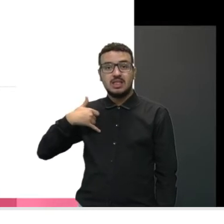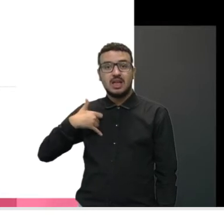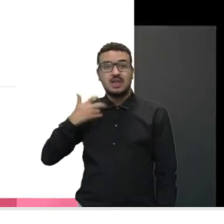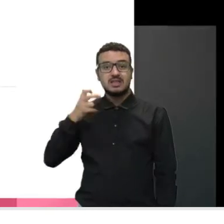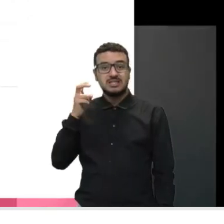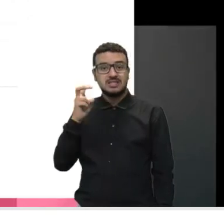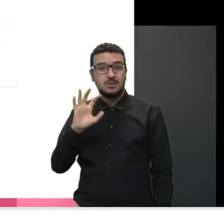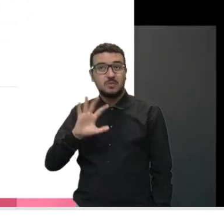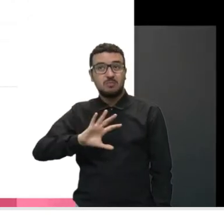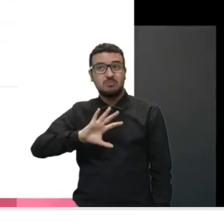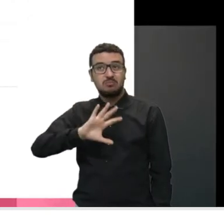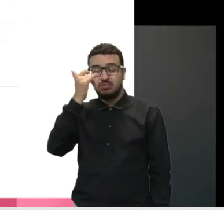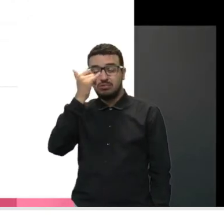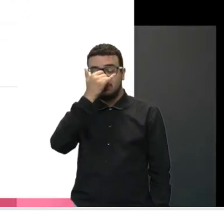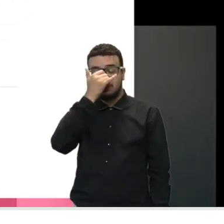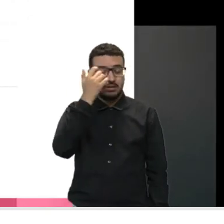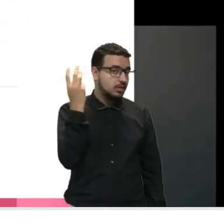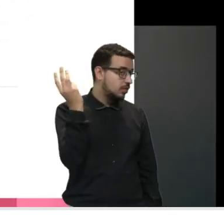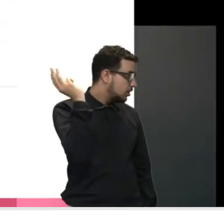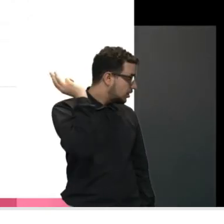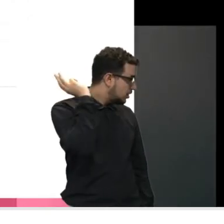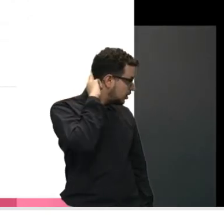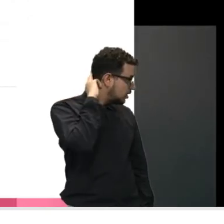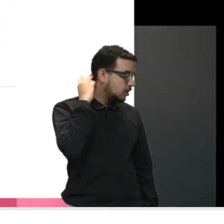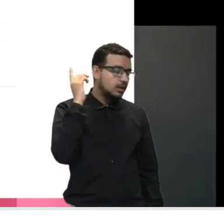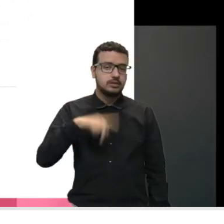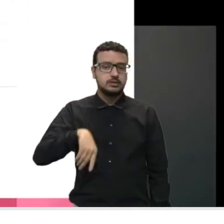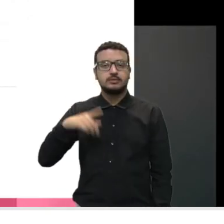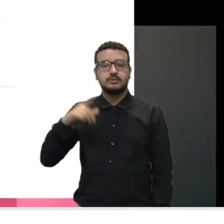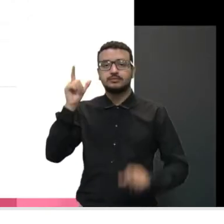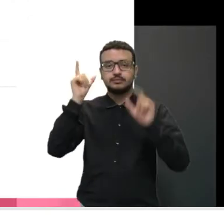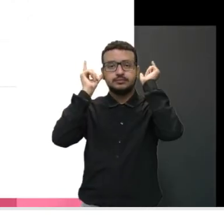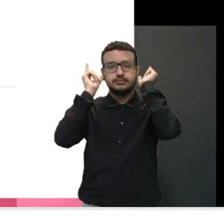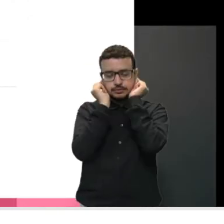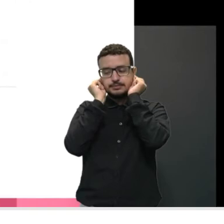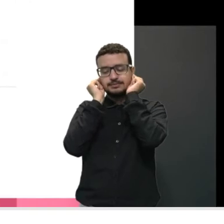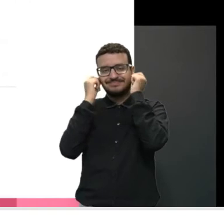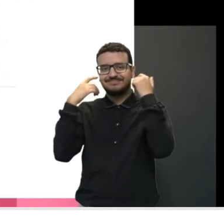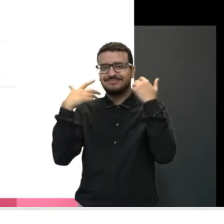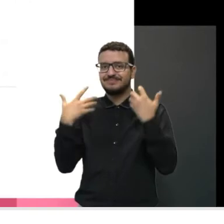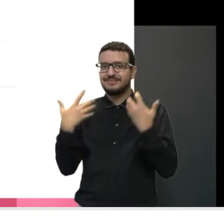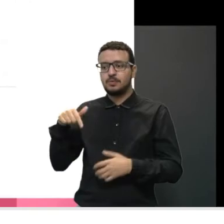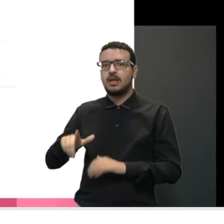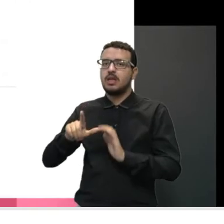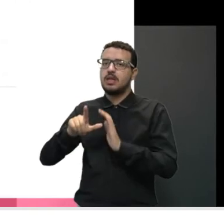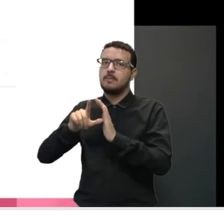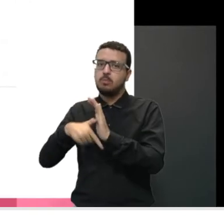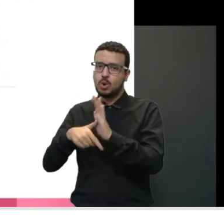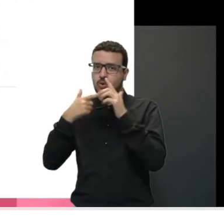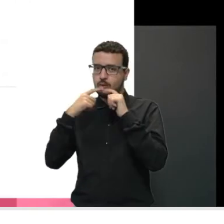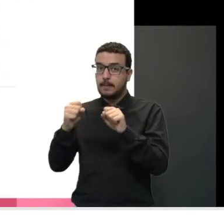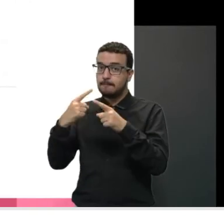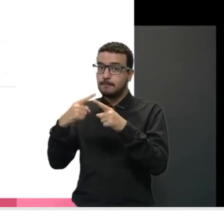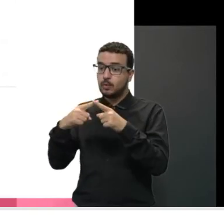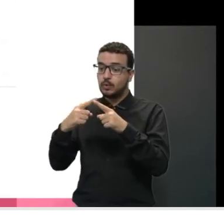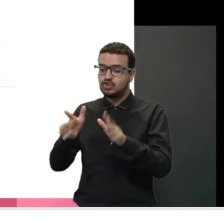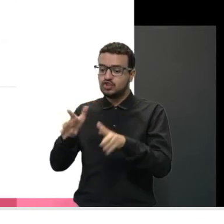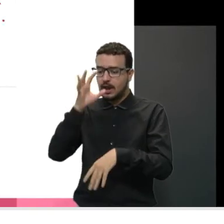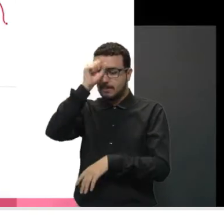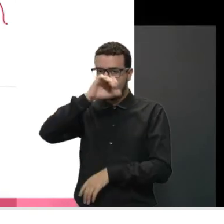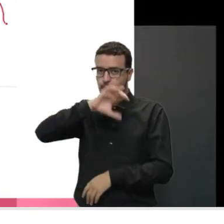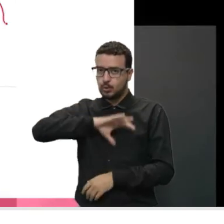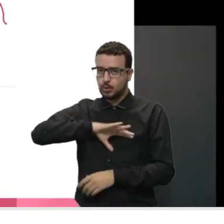se a perda auditiva é unilateral ou bilateral. Nós precisamos lembrar que temos 2 ouvidos. Então, pode